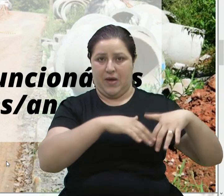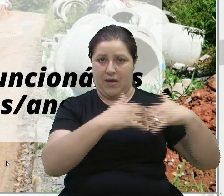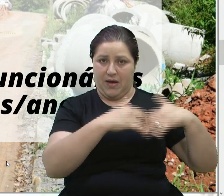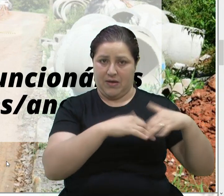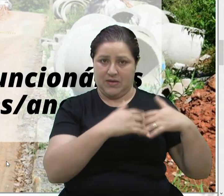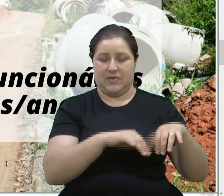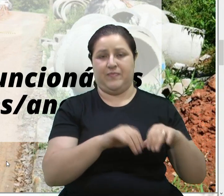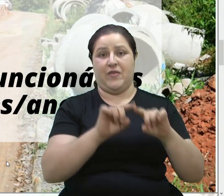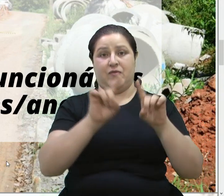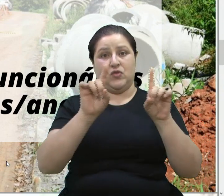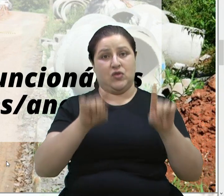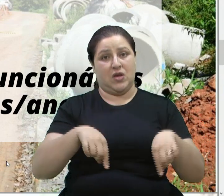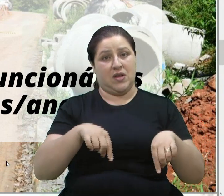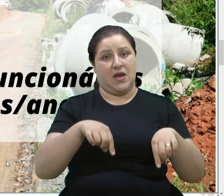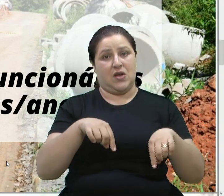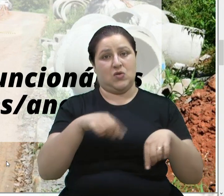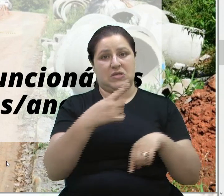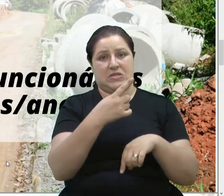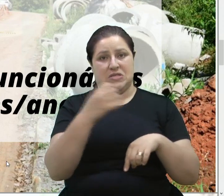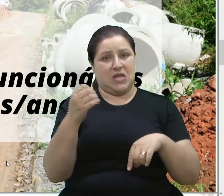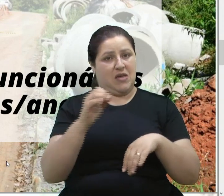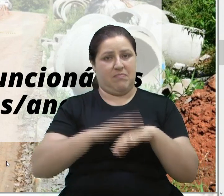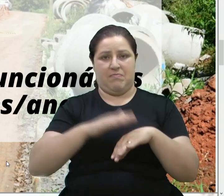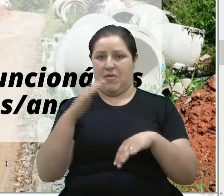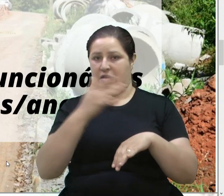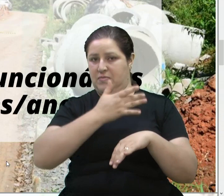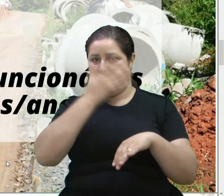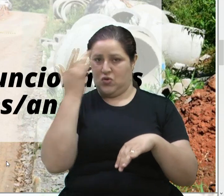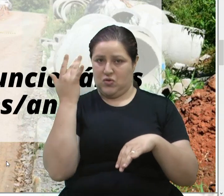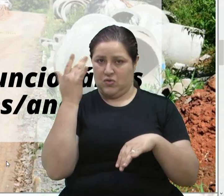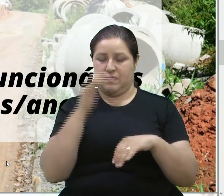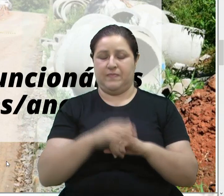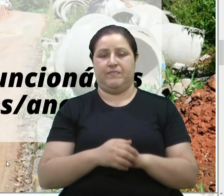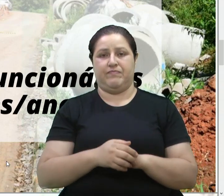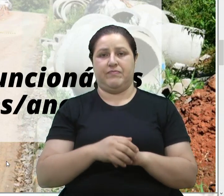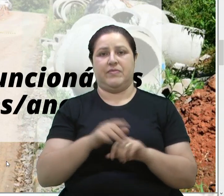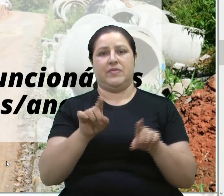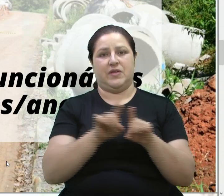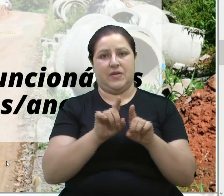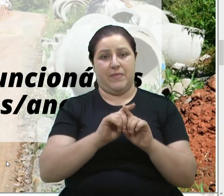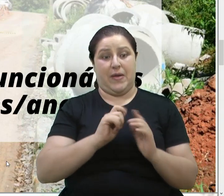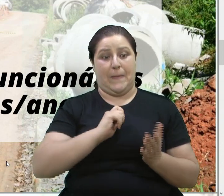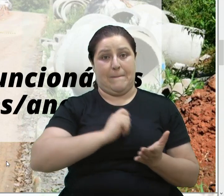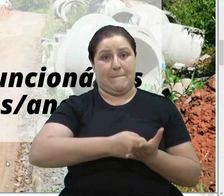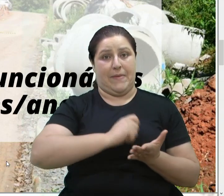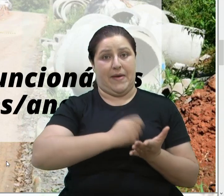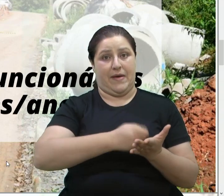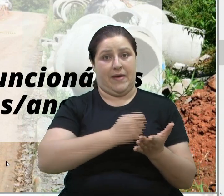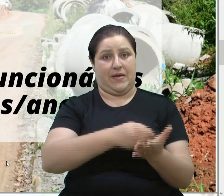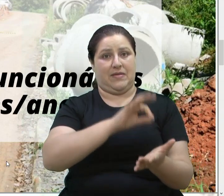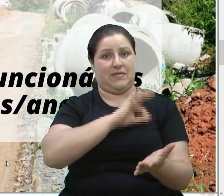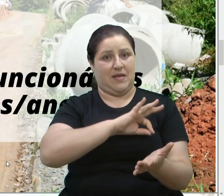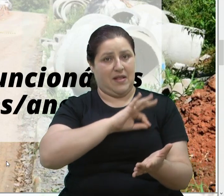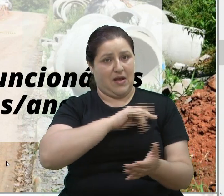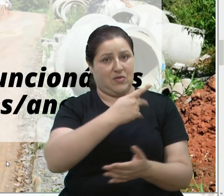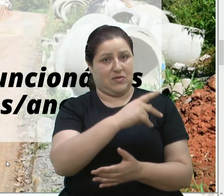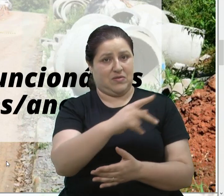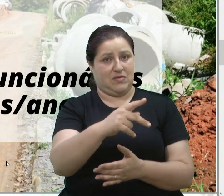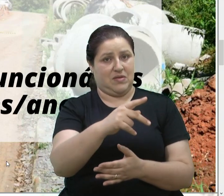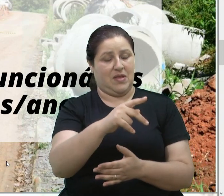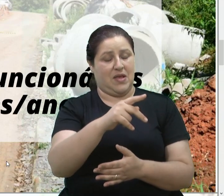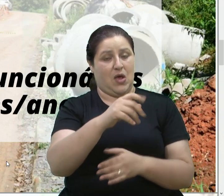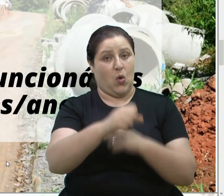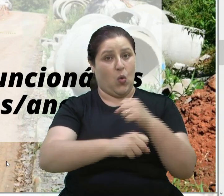100 funcionários, e somente o custo com o salário desses funcionários é mais de 8 milhões por